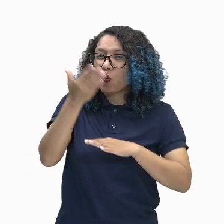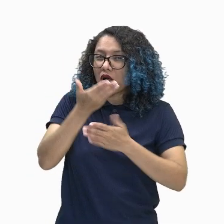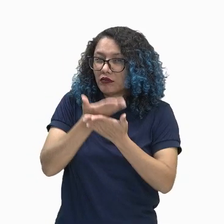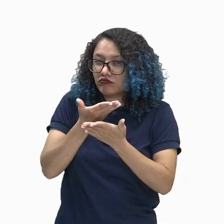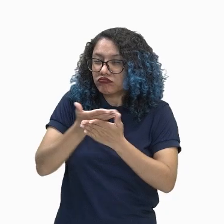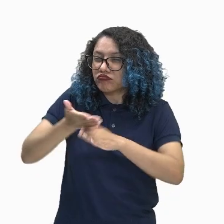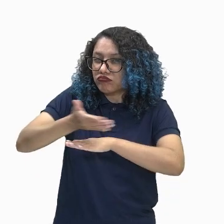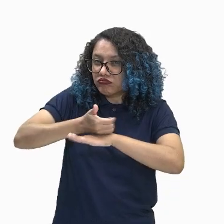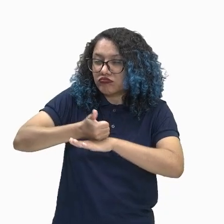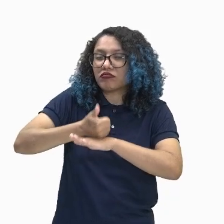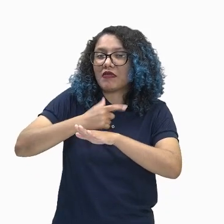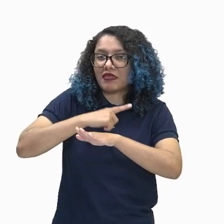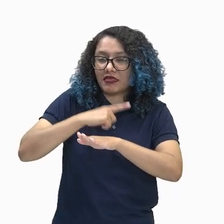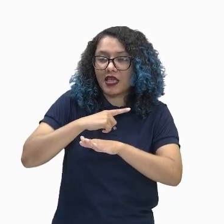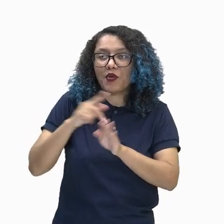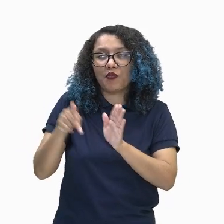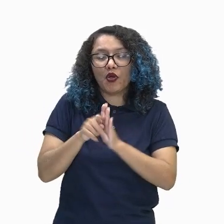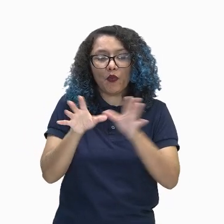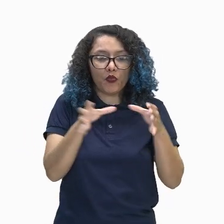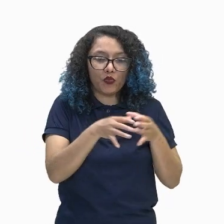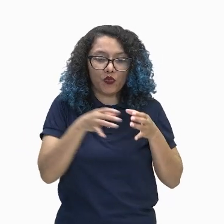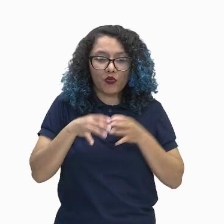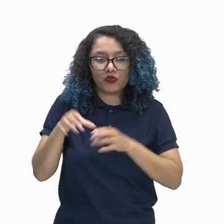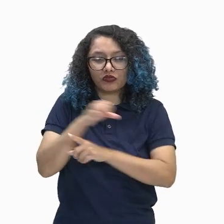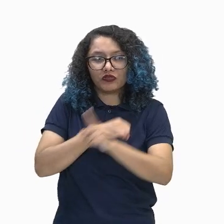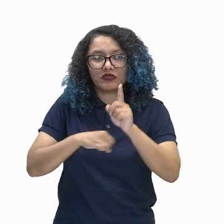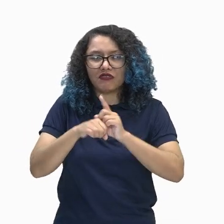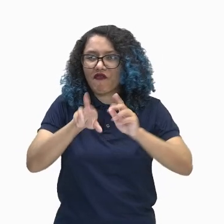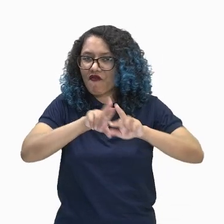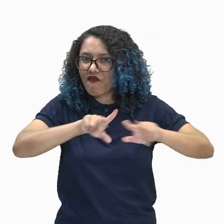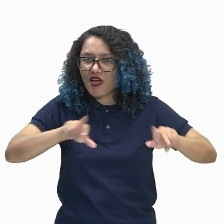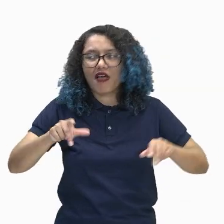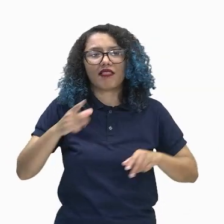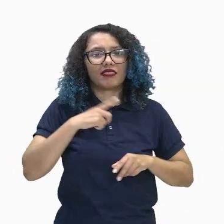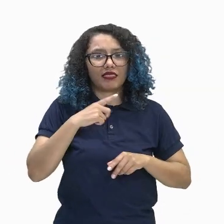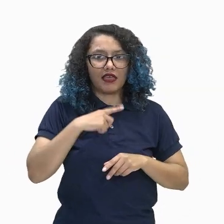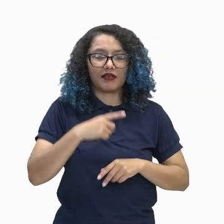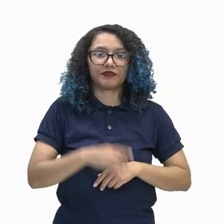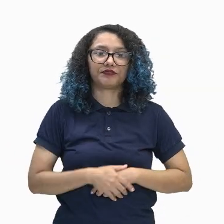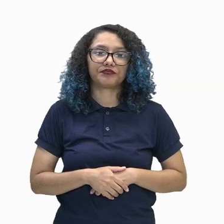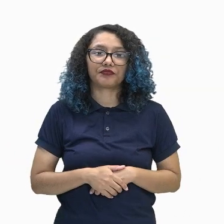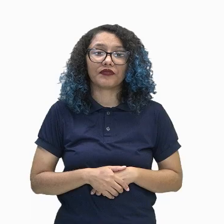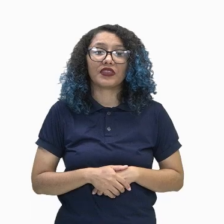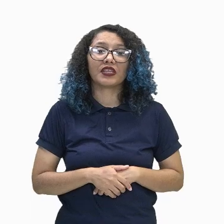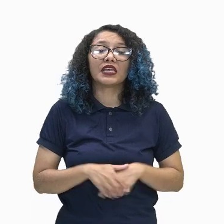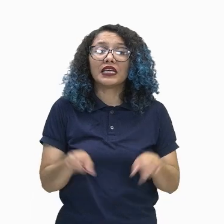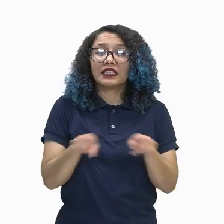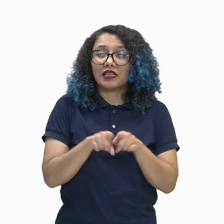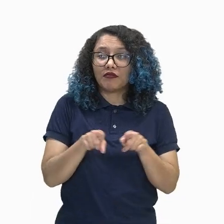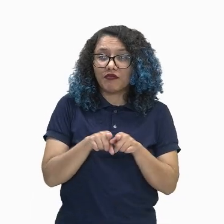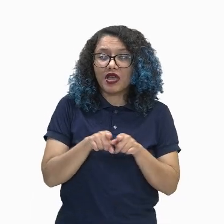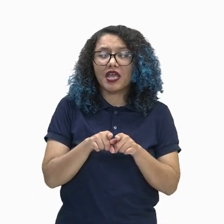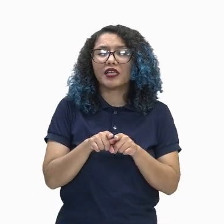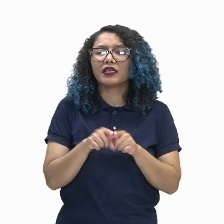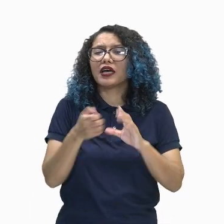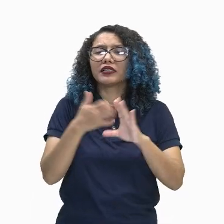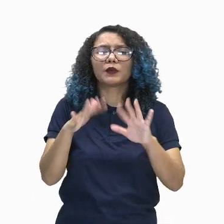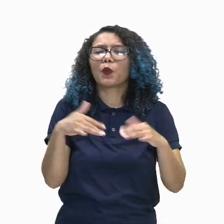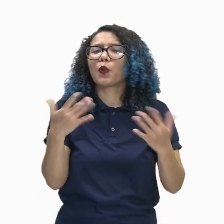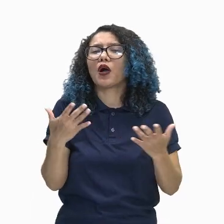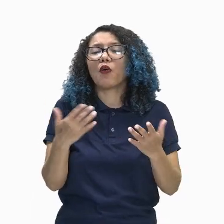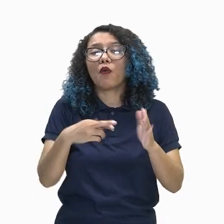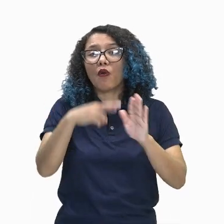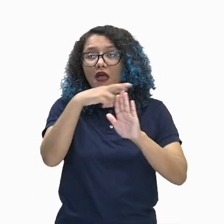das diferentes classes sociais, pode passar, e caracteriza-se pela obediência às normas